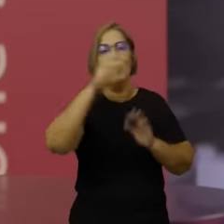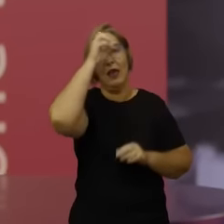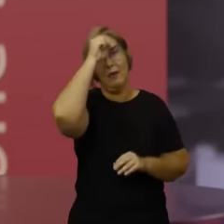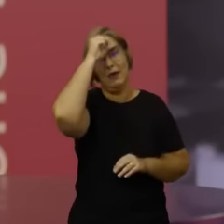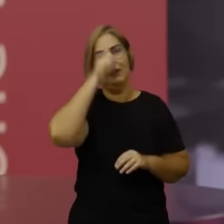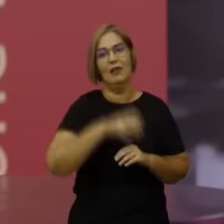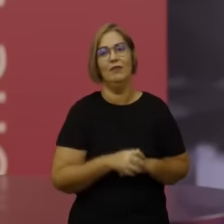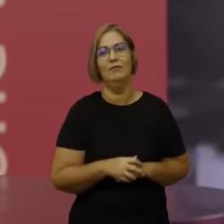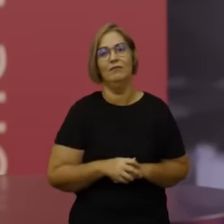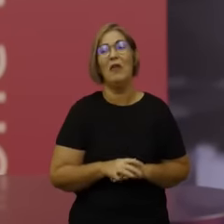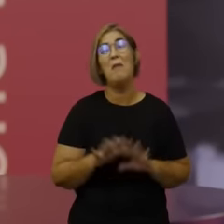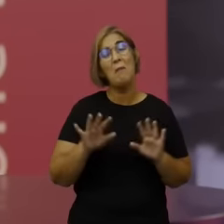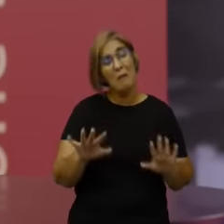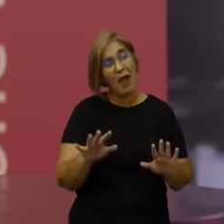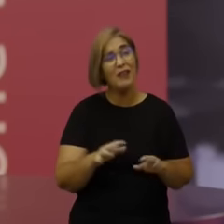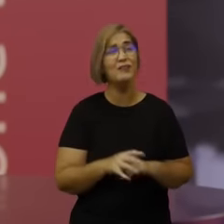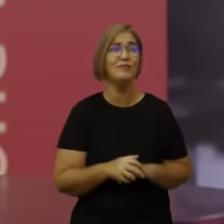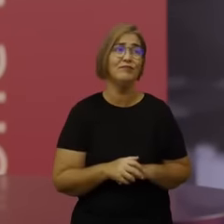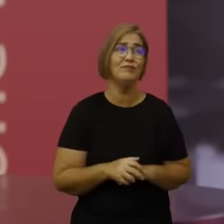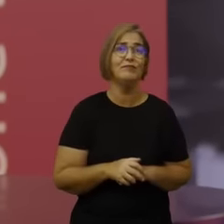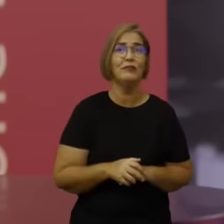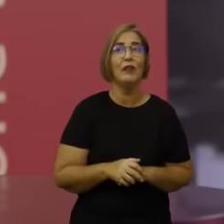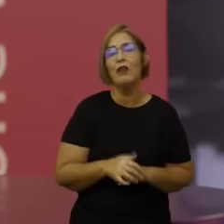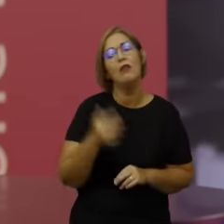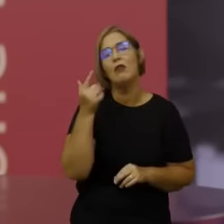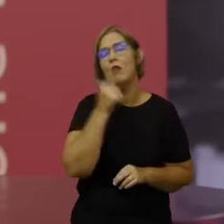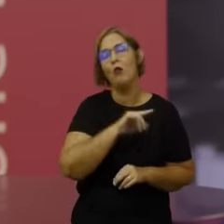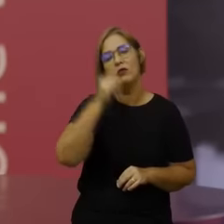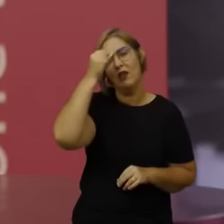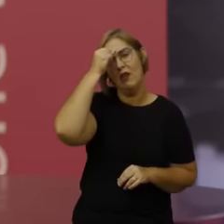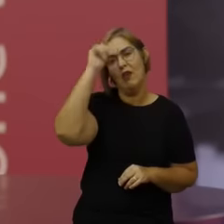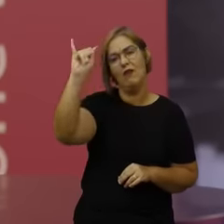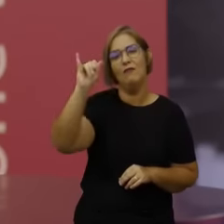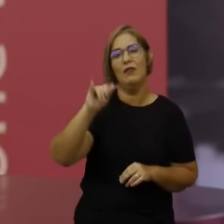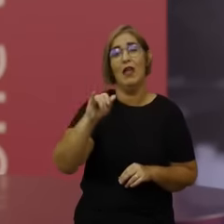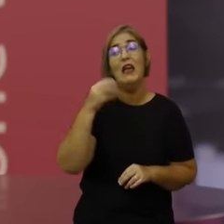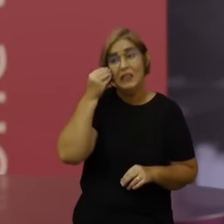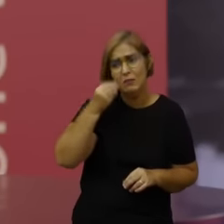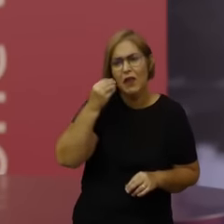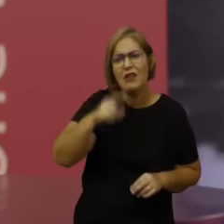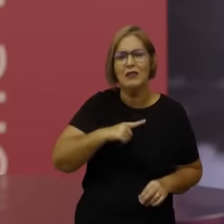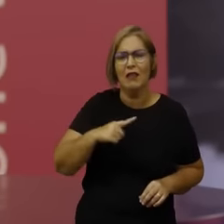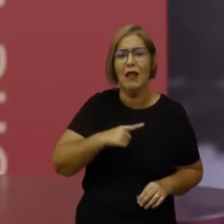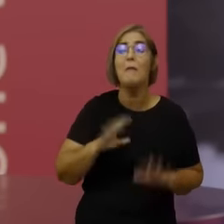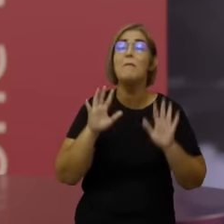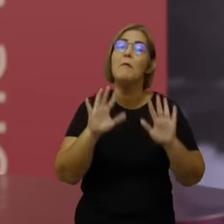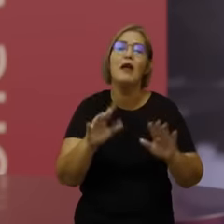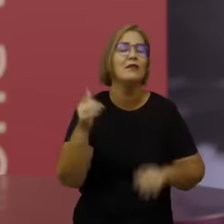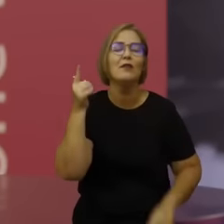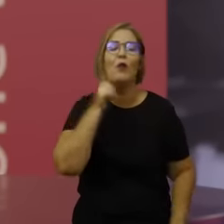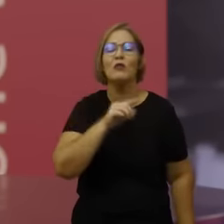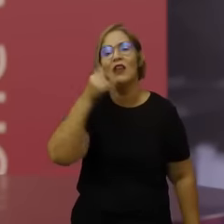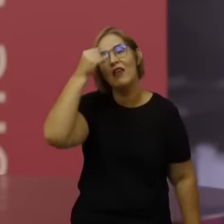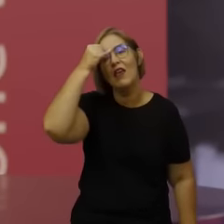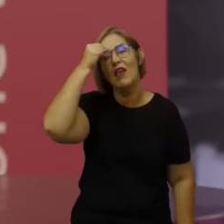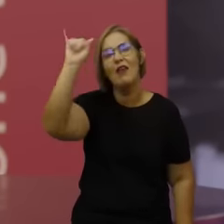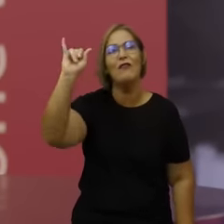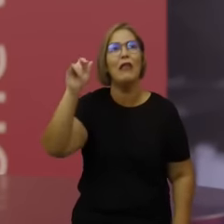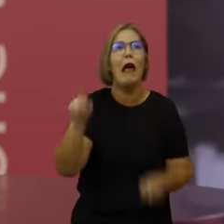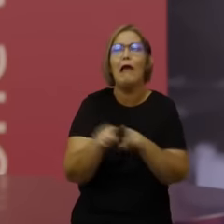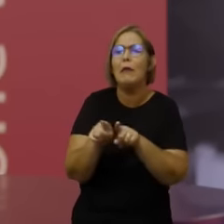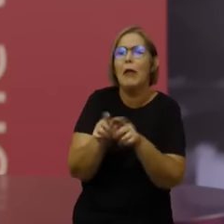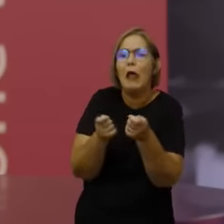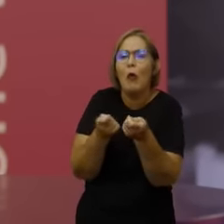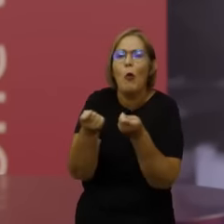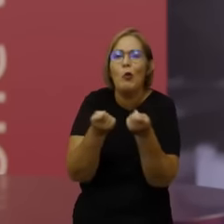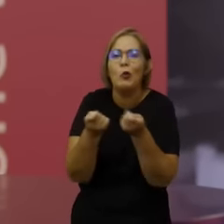assim nós não conseguimos eh evitar, né, apesar da nossa experiência, evitar eh e controlar certas coisas